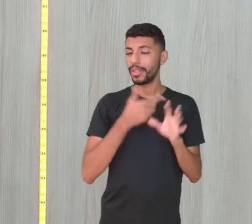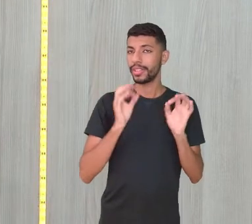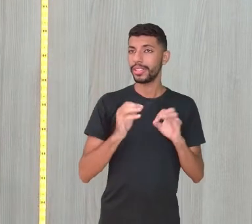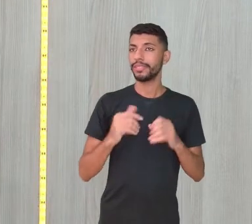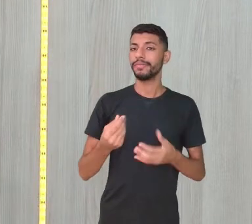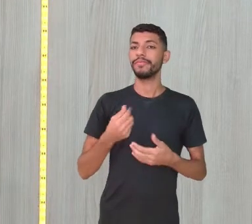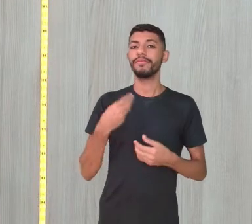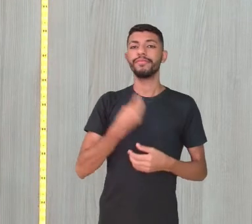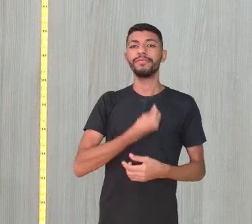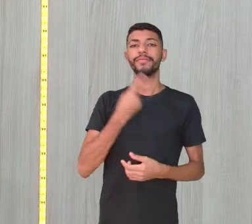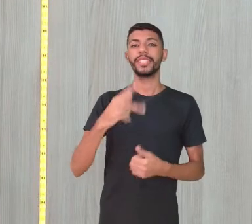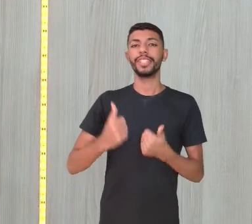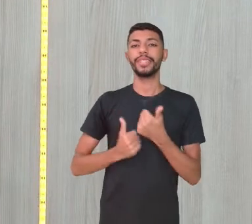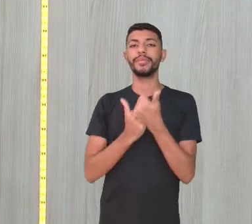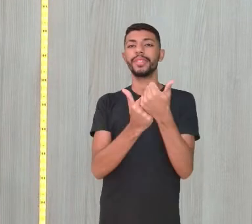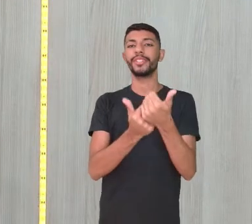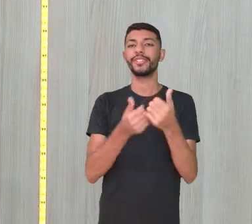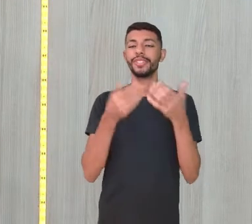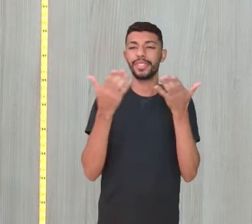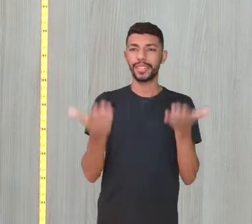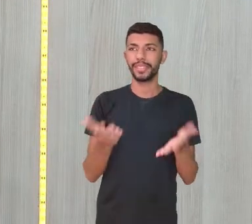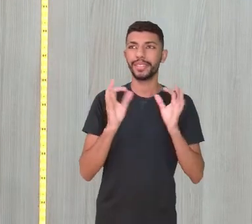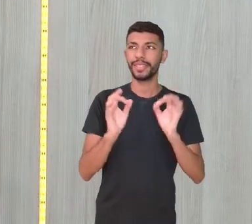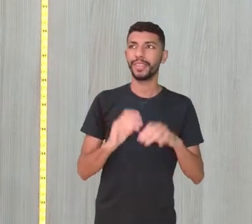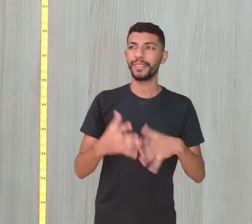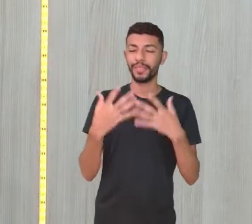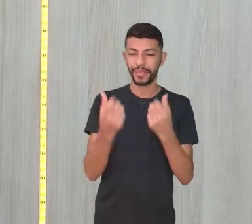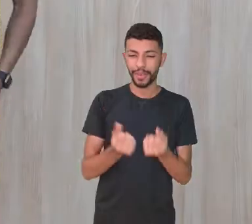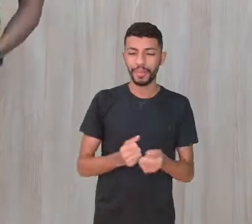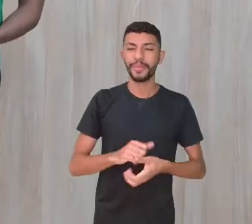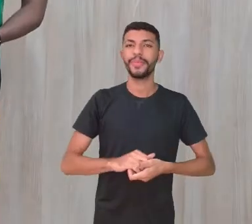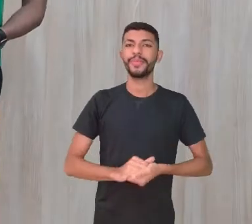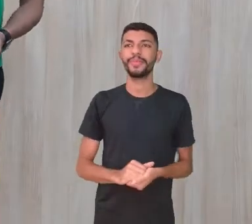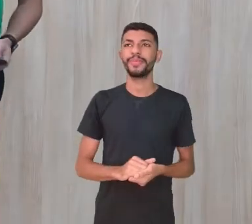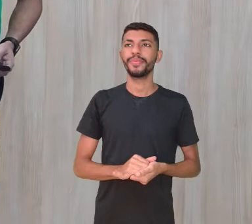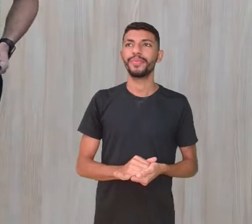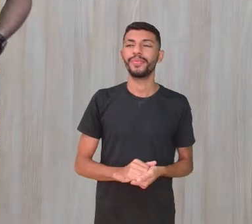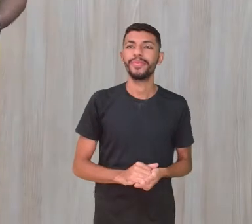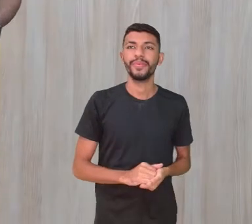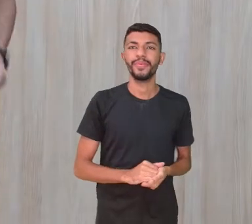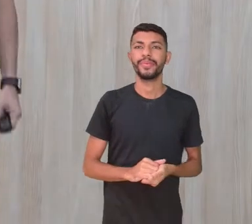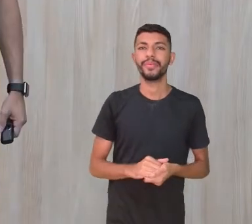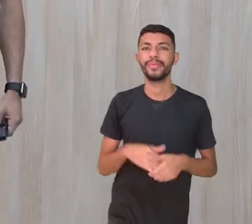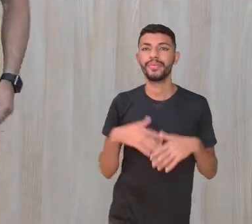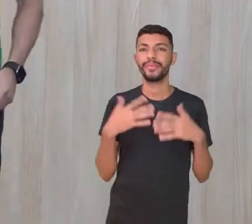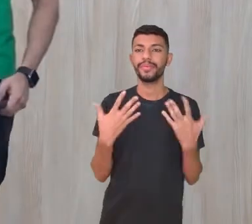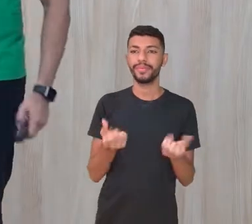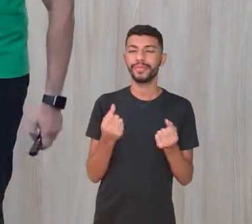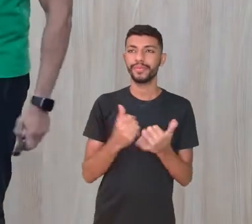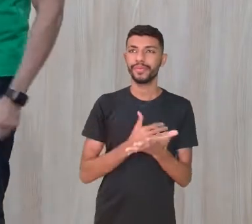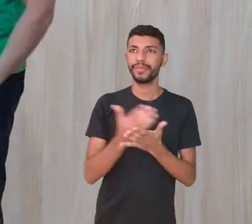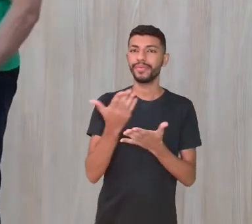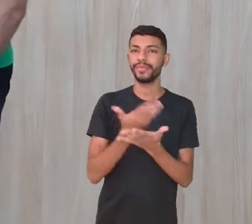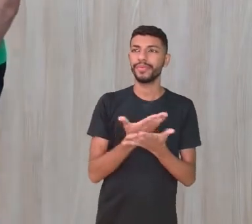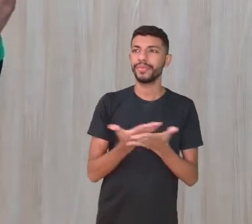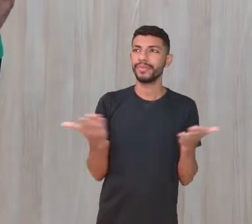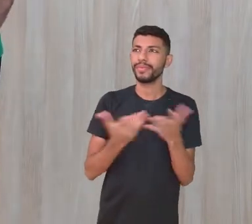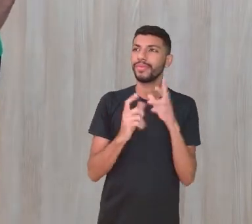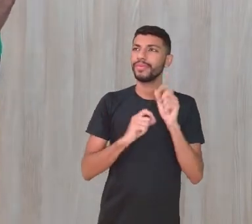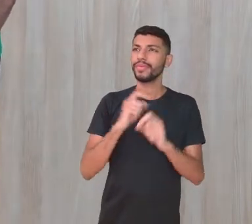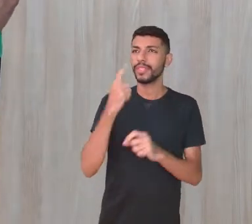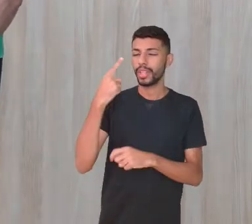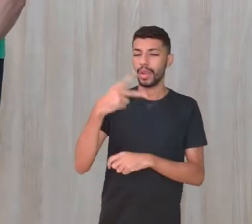para ajudar nessa parte. Vamos lá, Pedro. Então vamos lá, pessoal, começar a nossa aula de hoje. A gente já viu aí